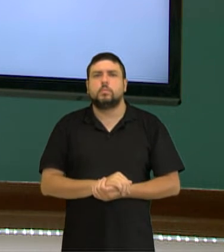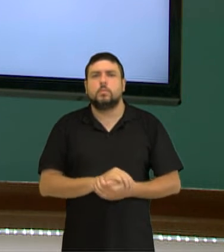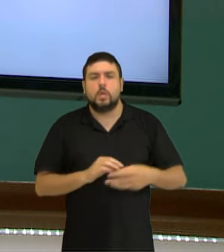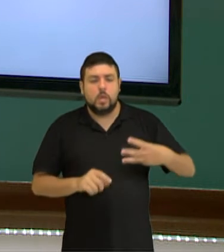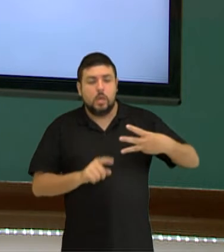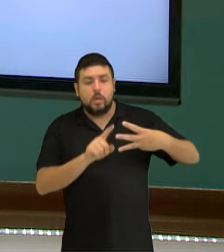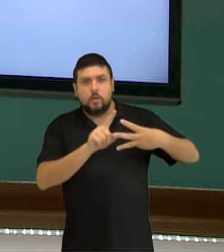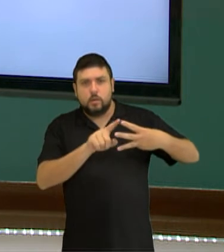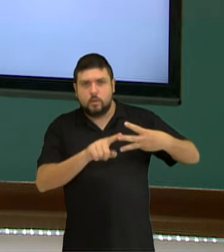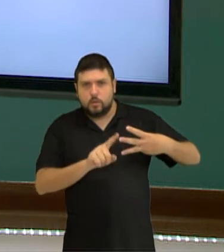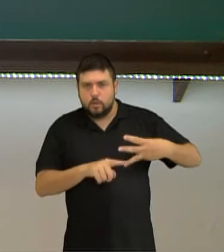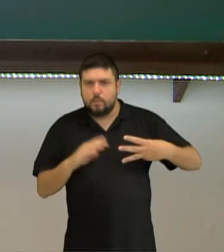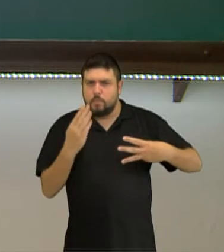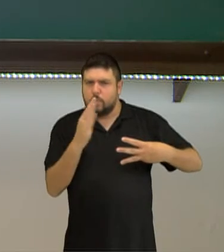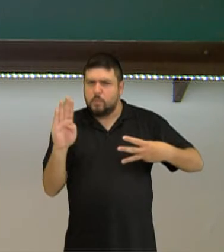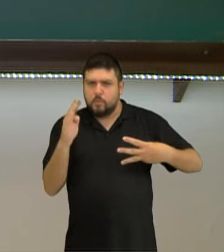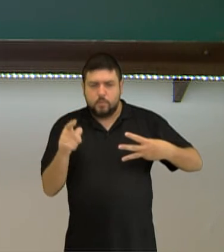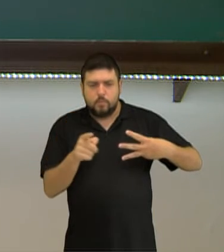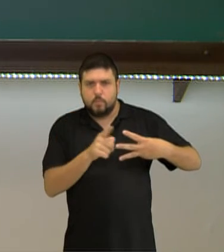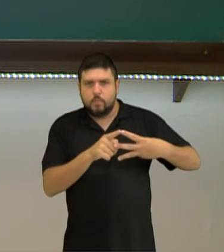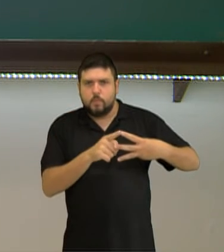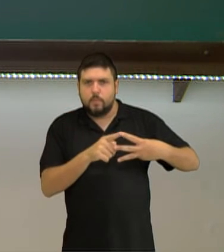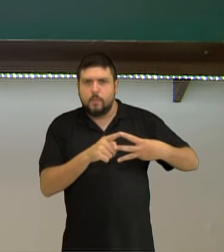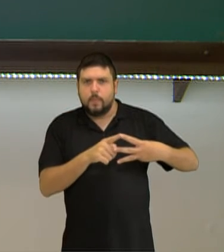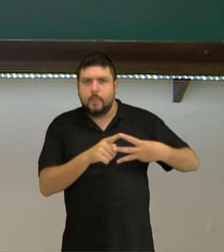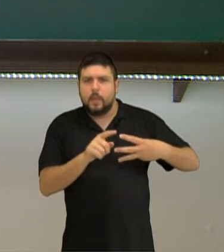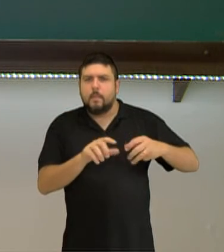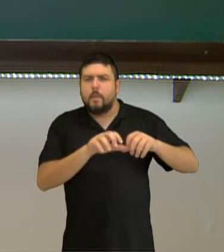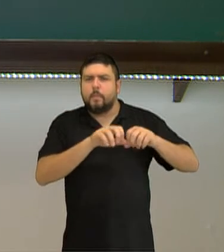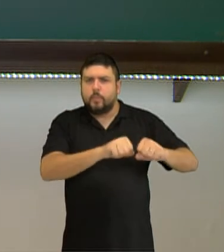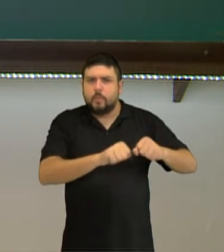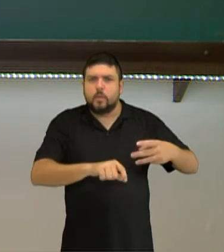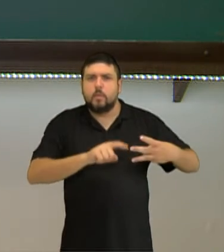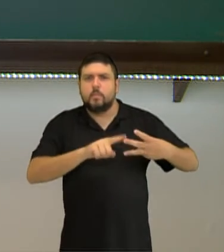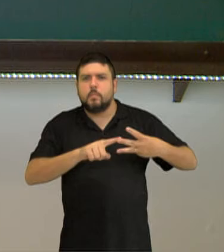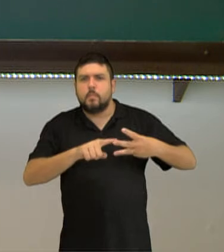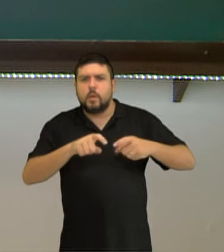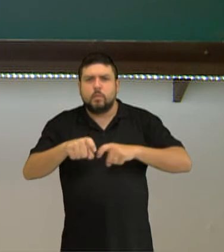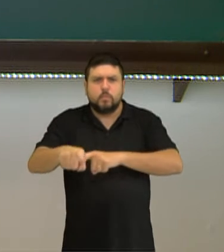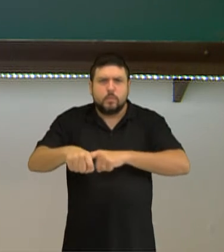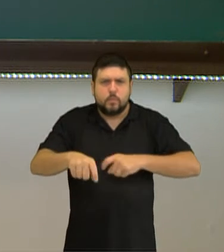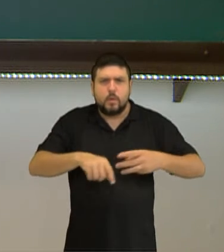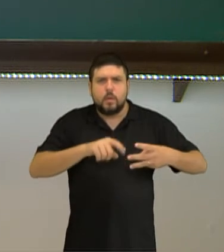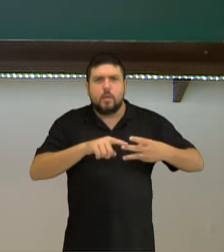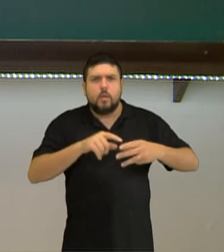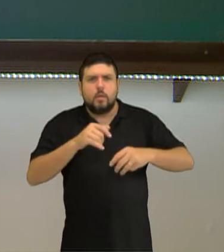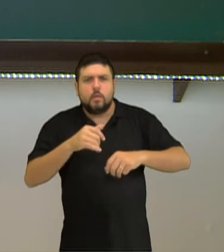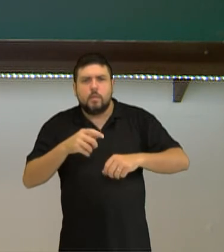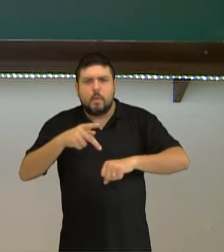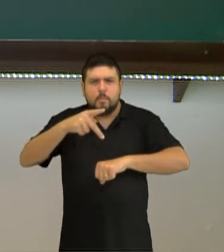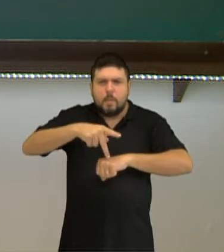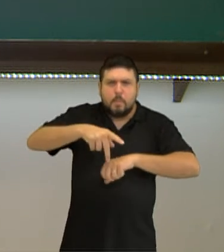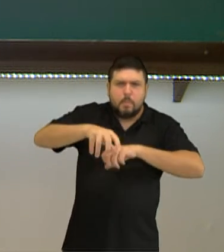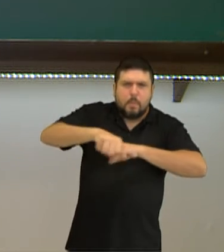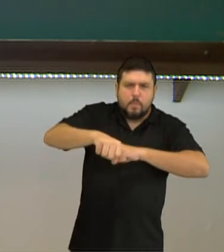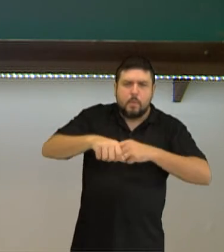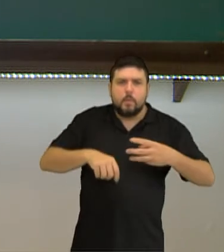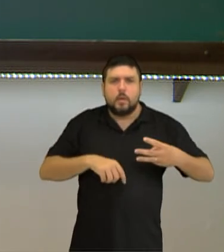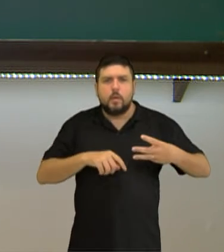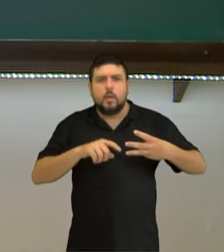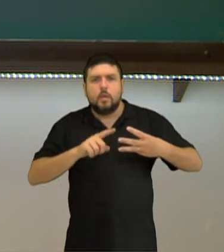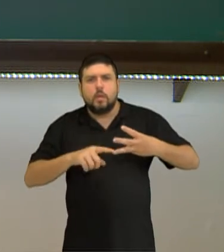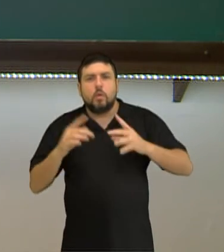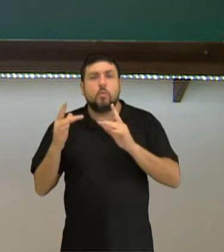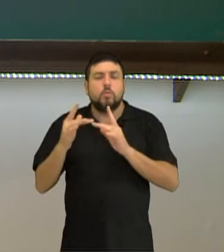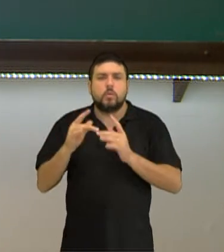de bandeirismo: apresamento, mineração e sertanismo de contrato. Bandeiras de apresamento, em